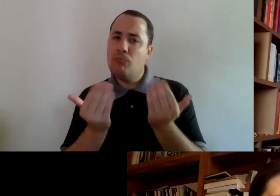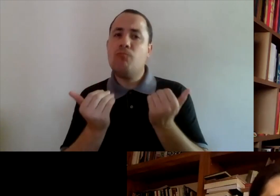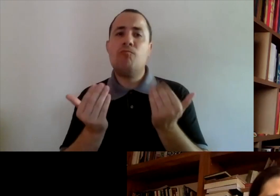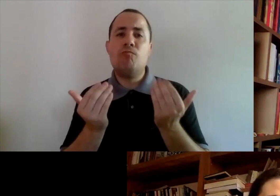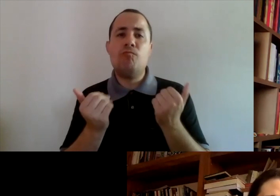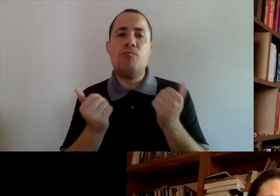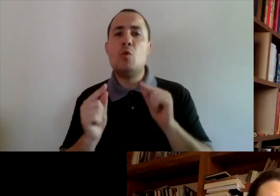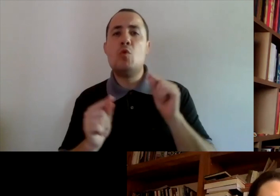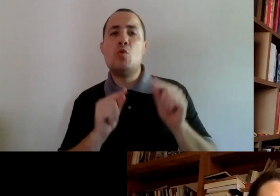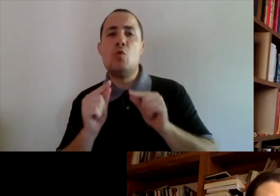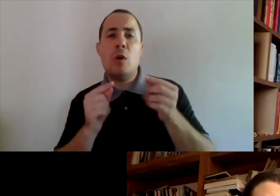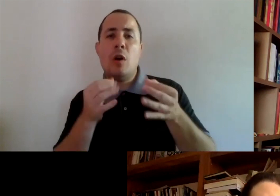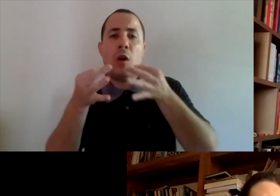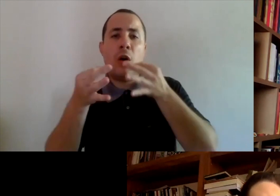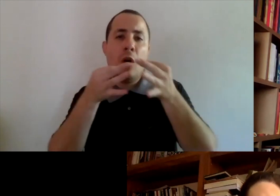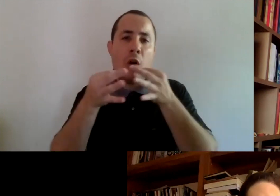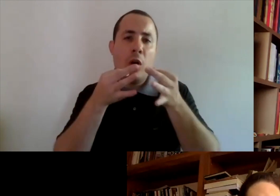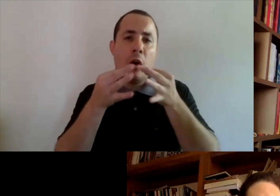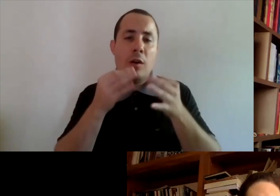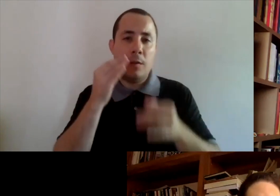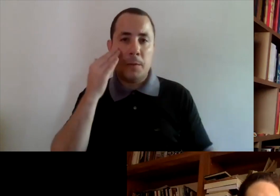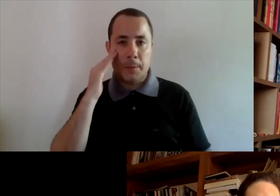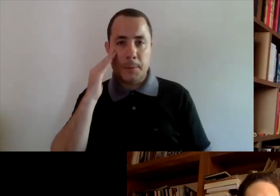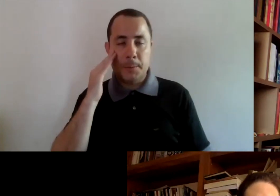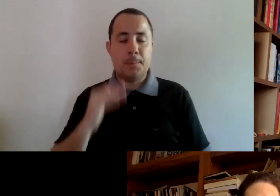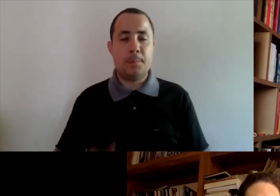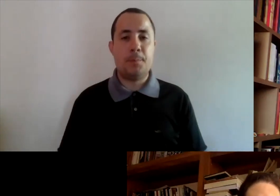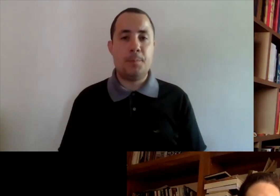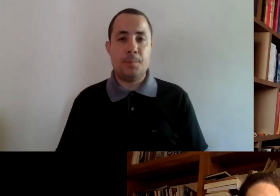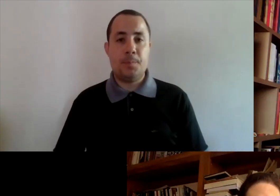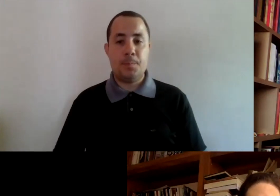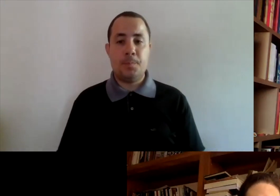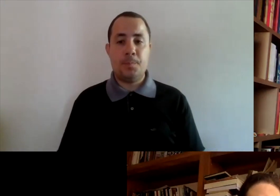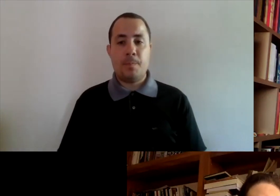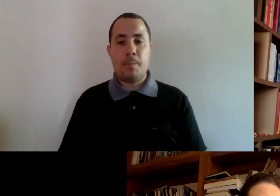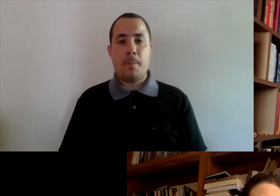com comentários, né? E vou começar